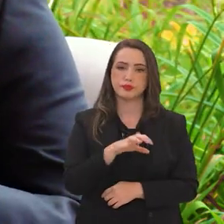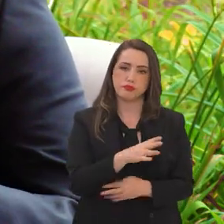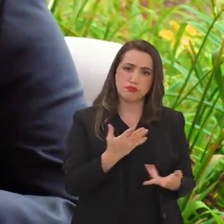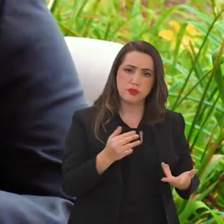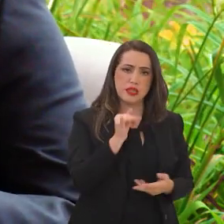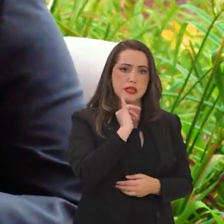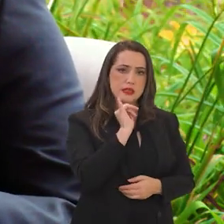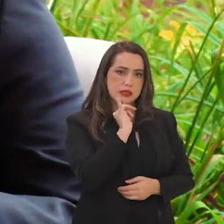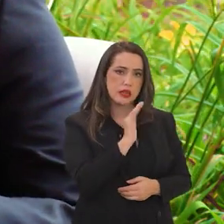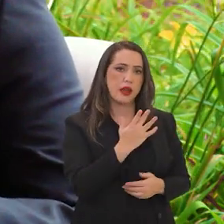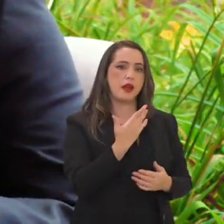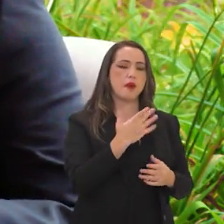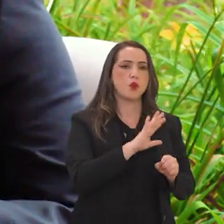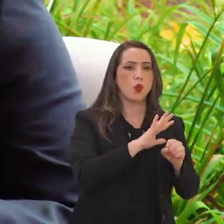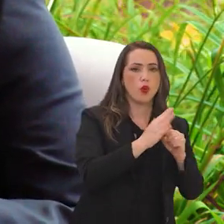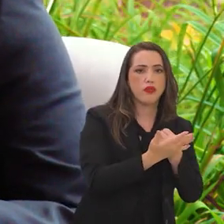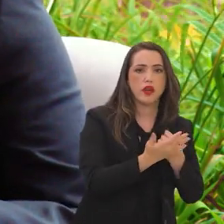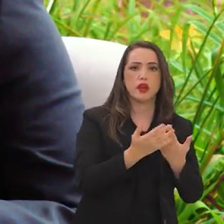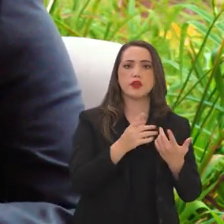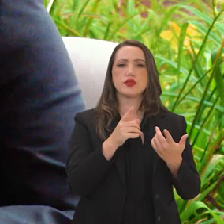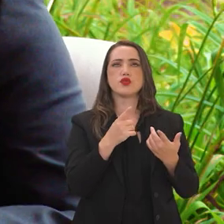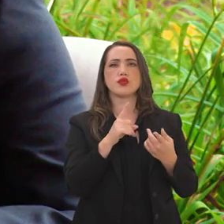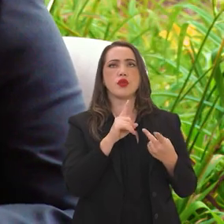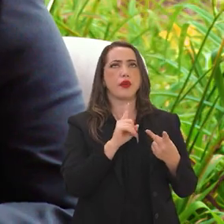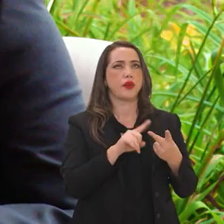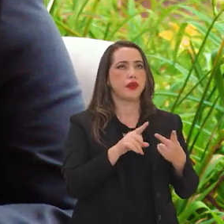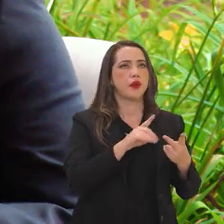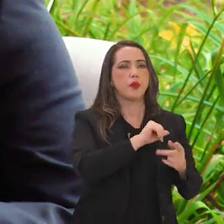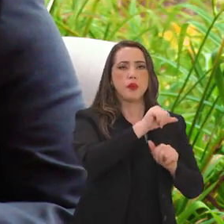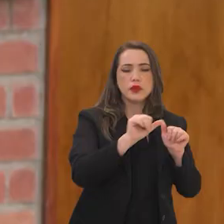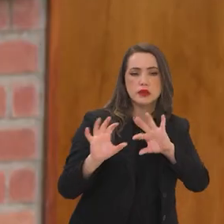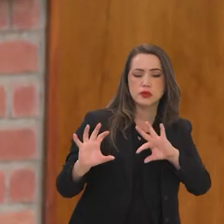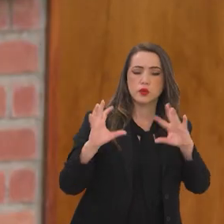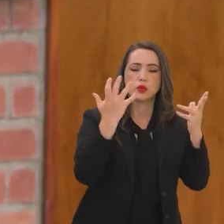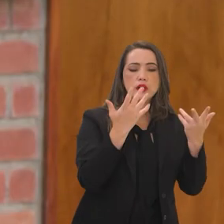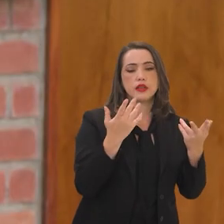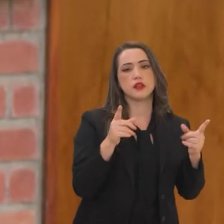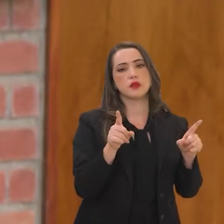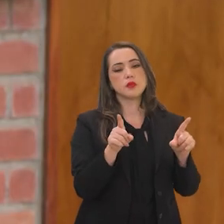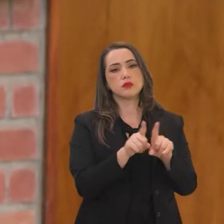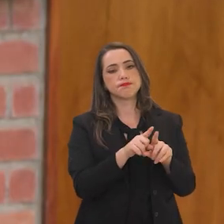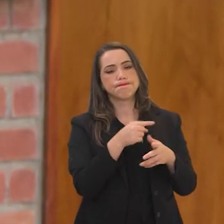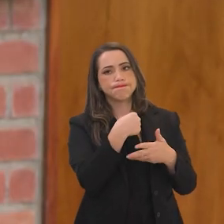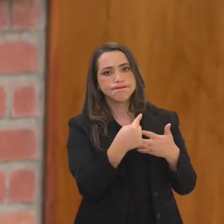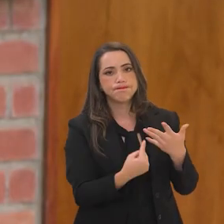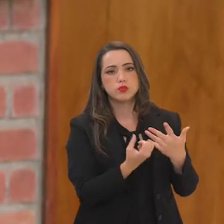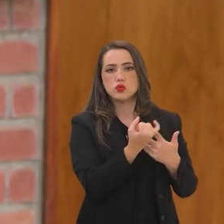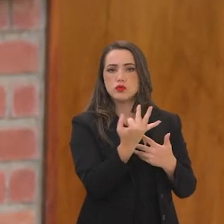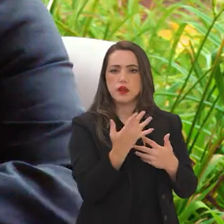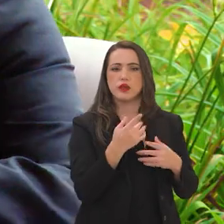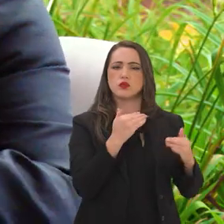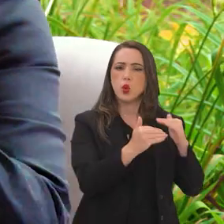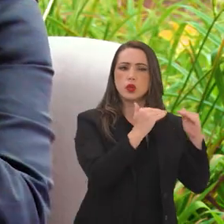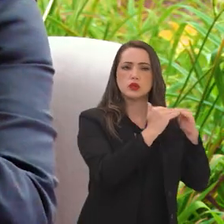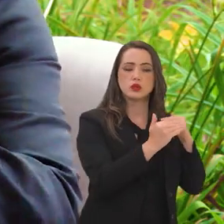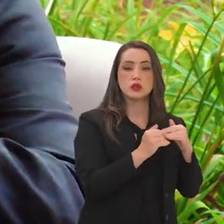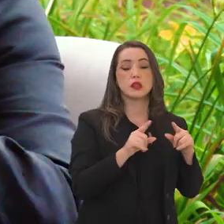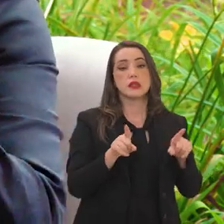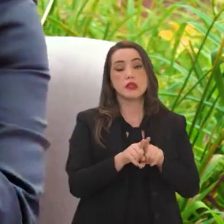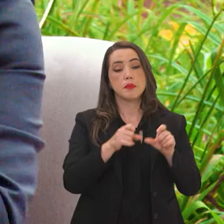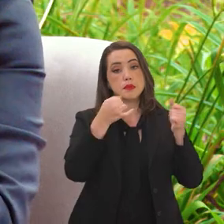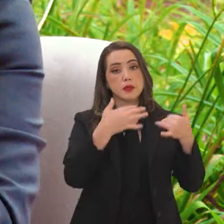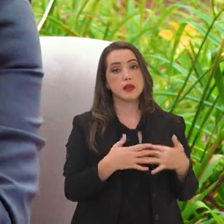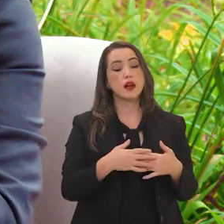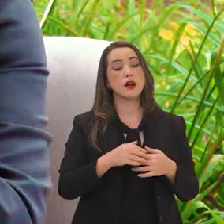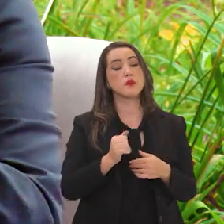na questão do combate com a Vida 19 e também na questão das mudanças climáticas e a gente falou aqui da participação do Brasil